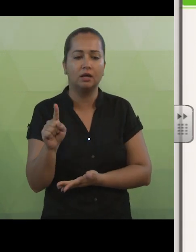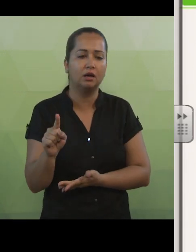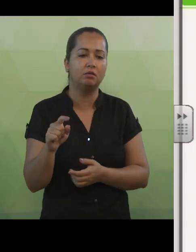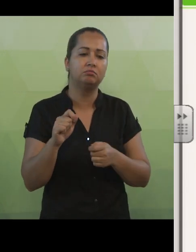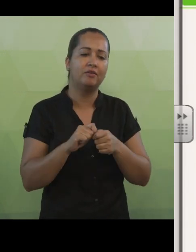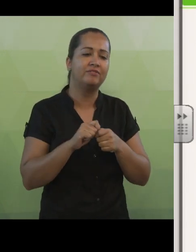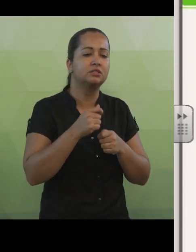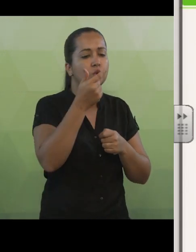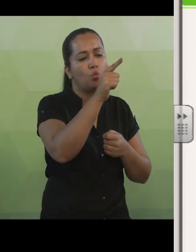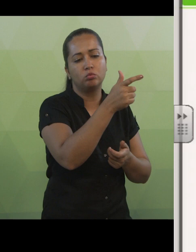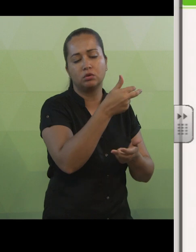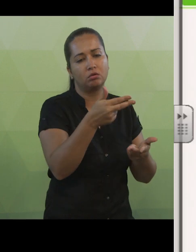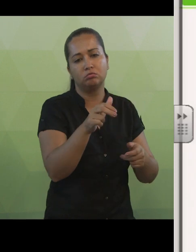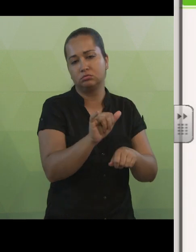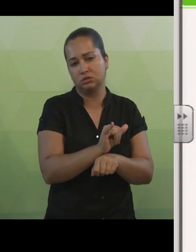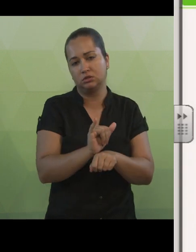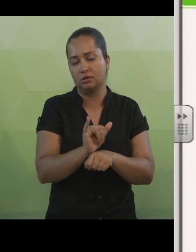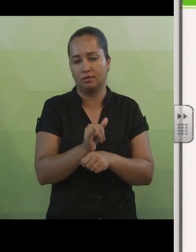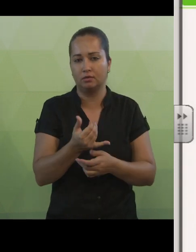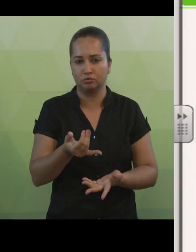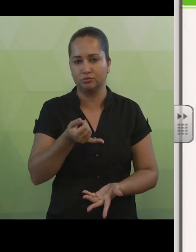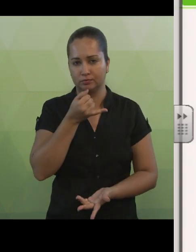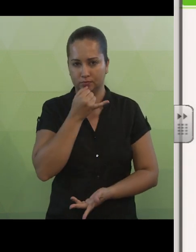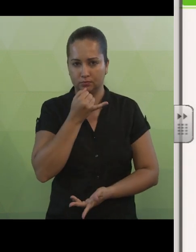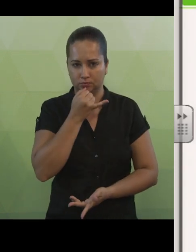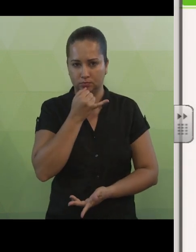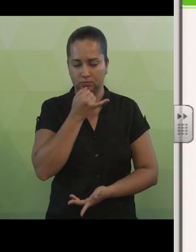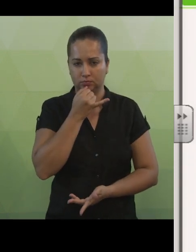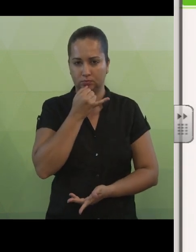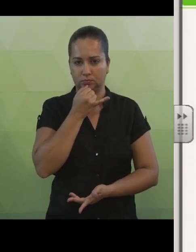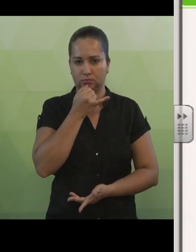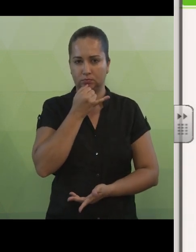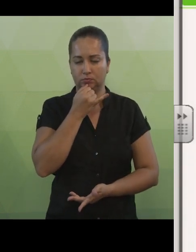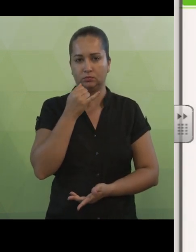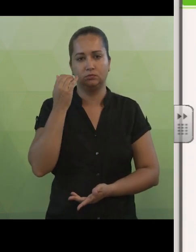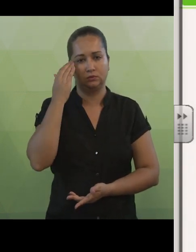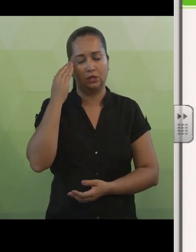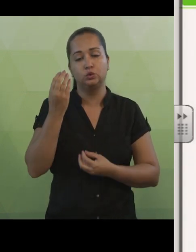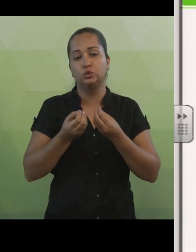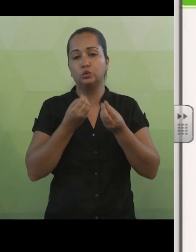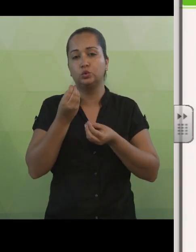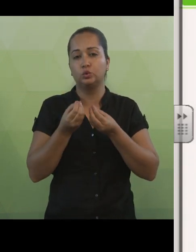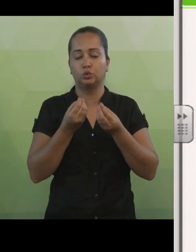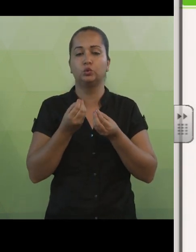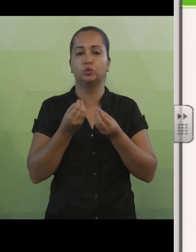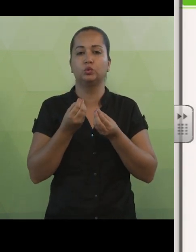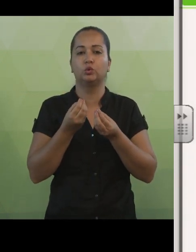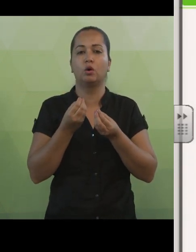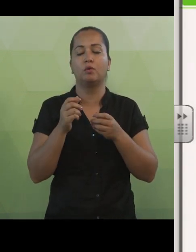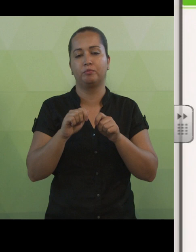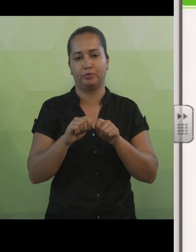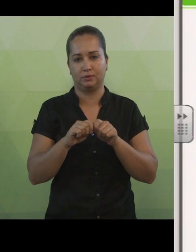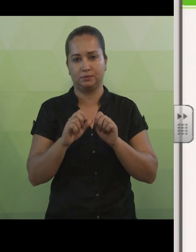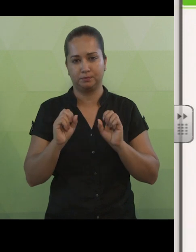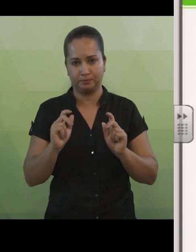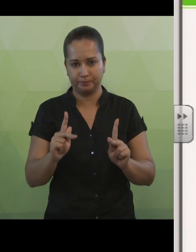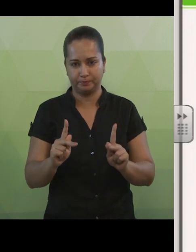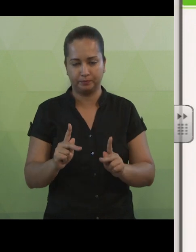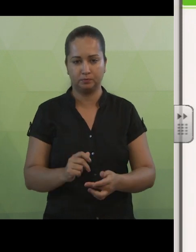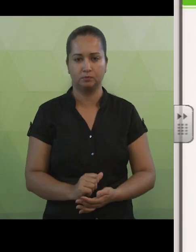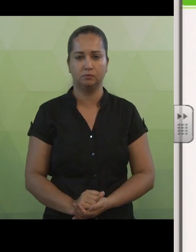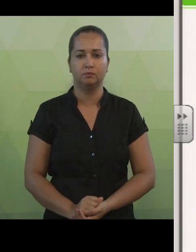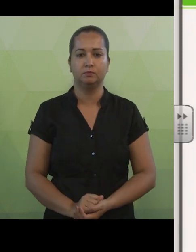um outro tipo de manipulação, etc. Então, esse é um exemplo dos procedimentos armazenados e das triggers, ok?